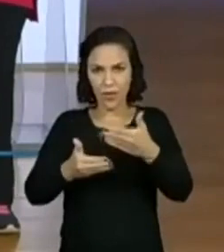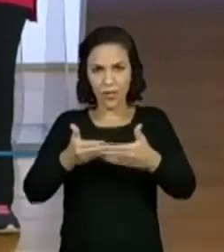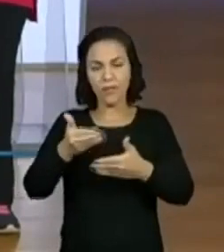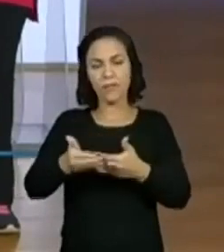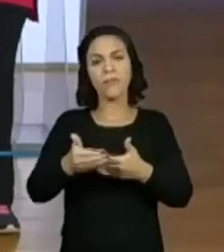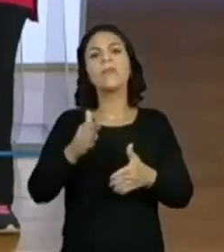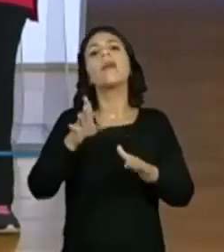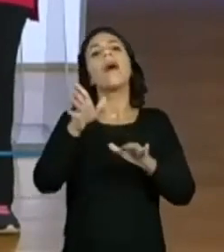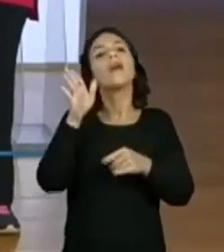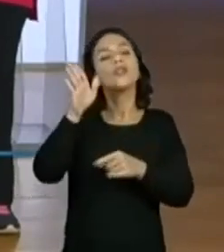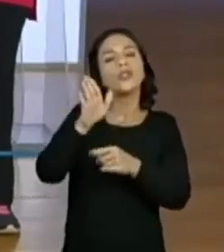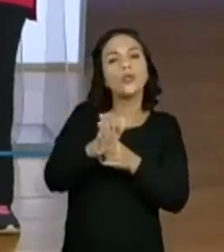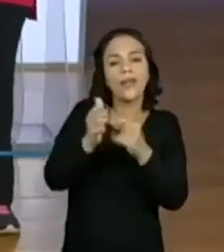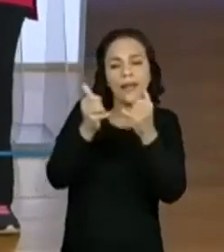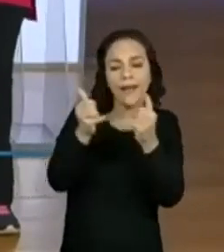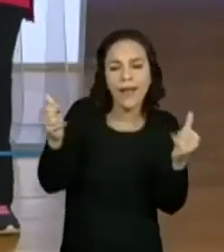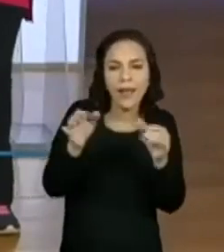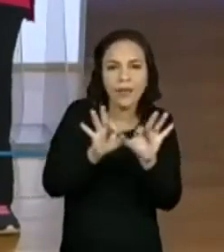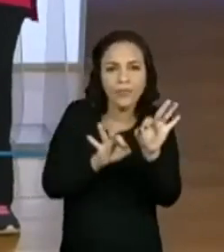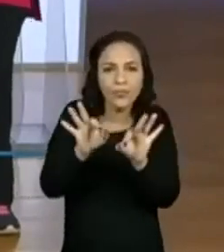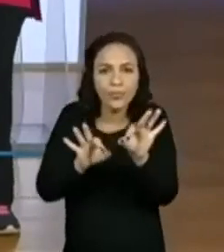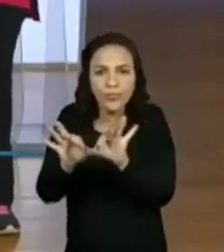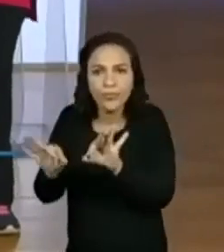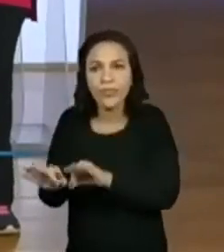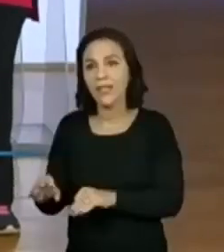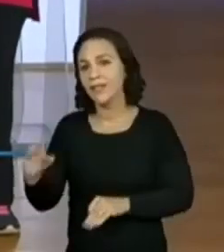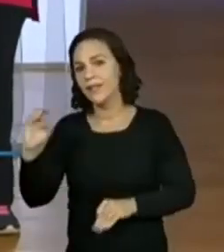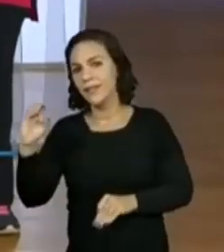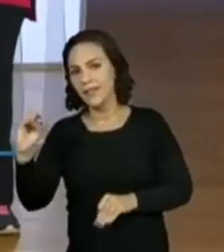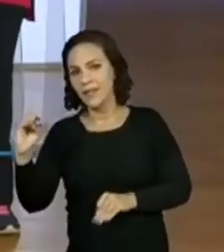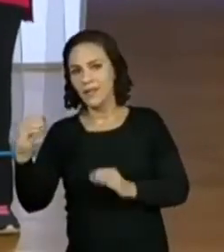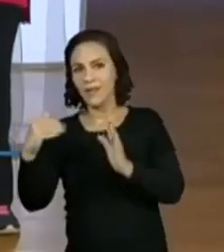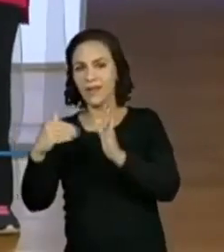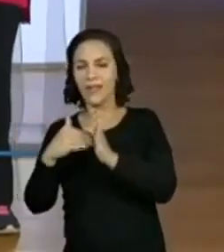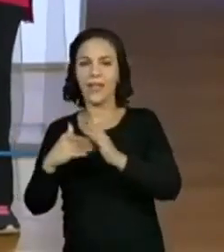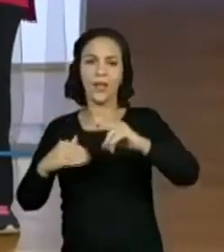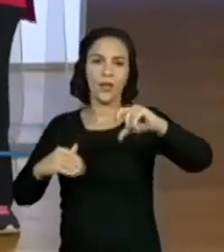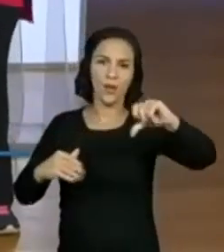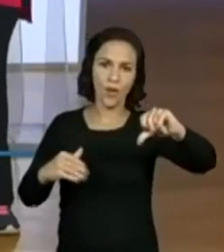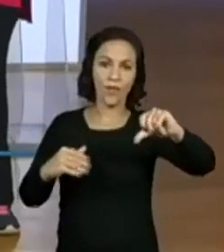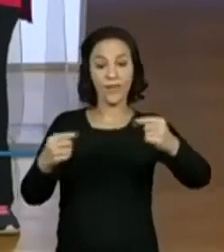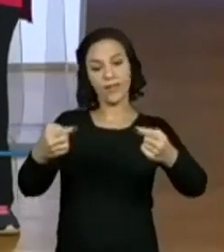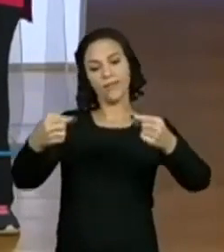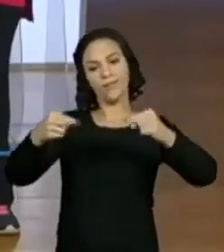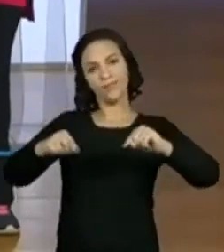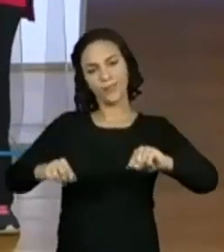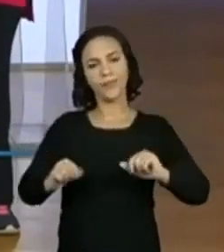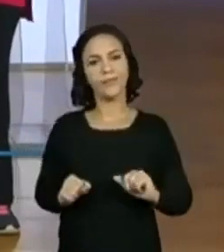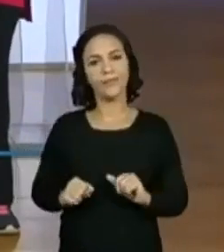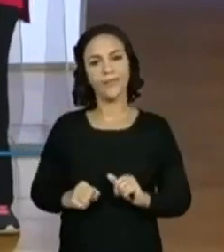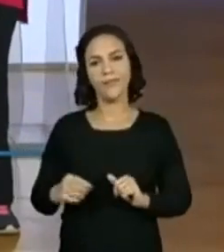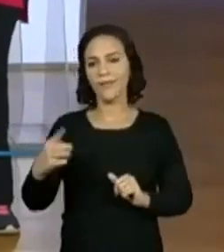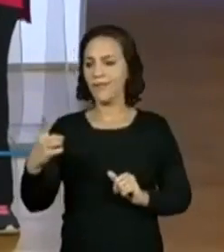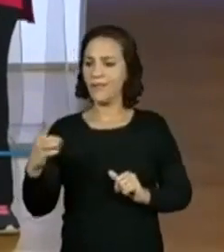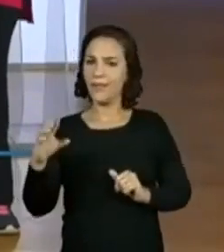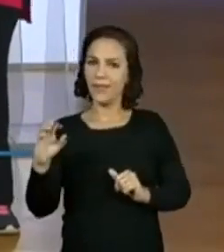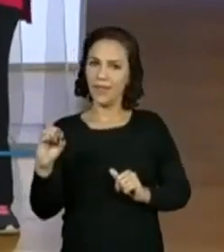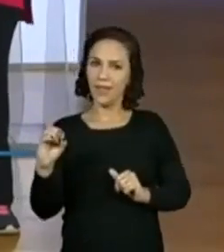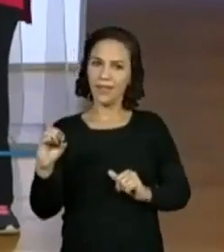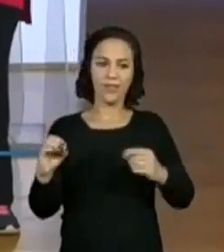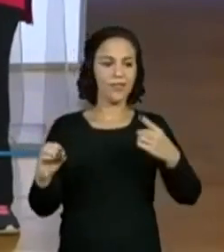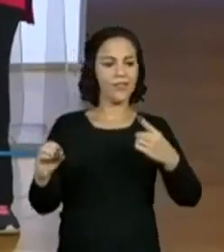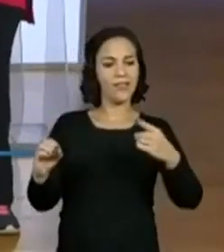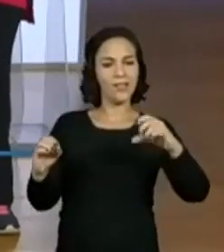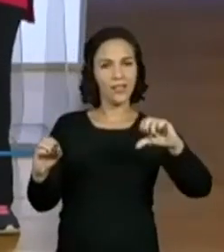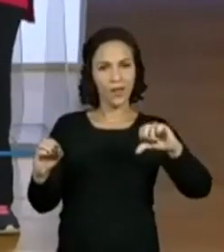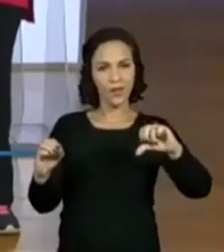organizar as linhas. Então, sempre tentar fazer do 0 ao 9 numa linha, na próxima linha fazer do 10 ao 19. Então, fica